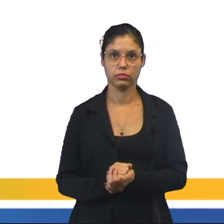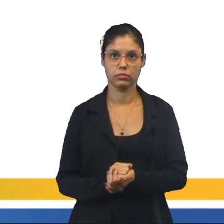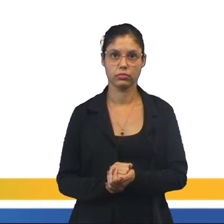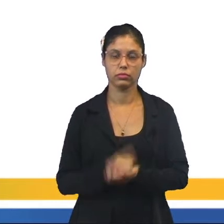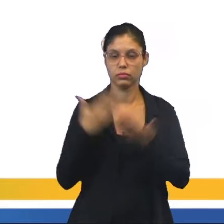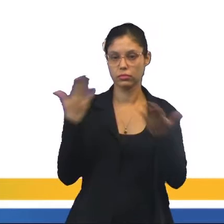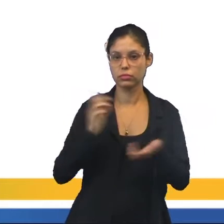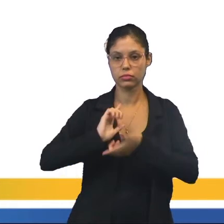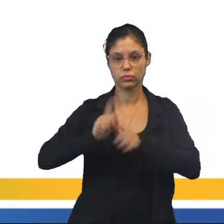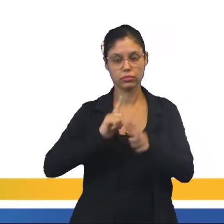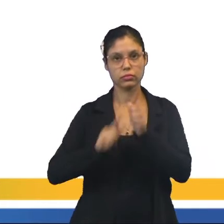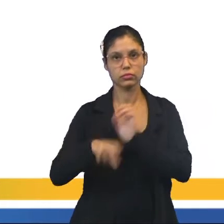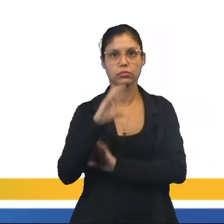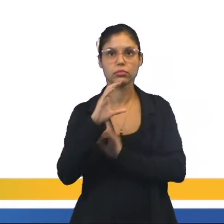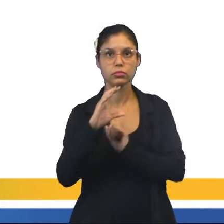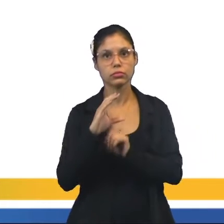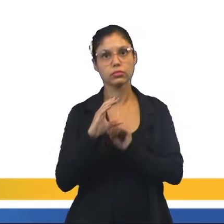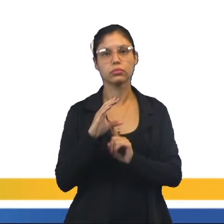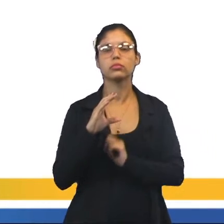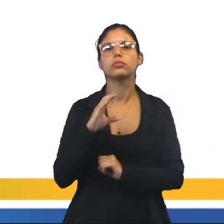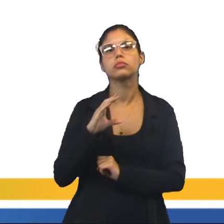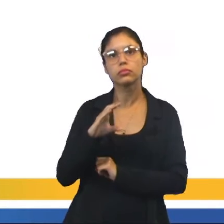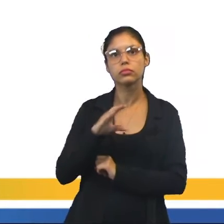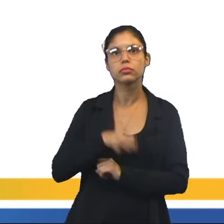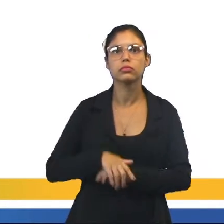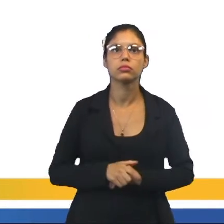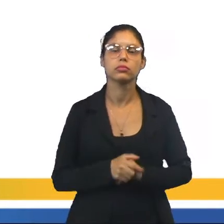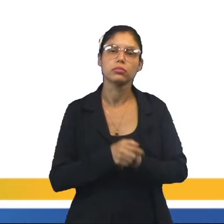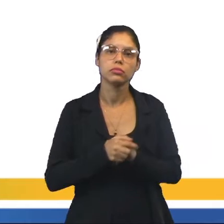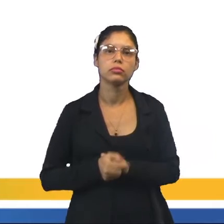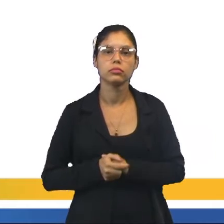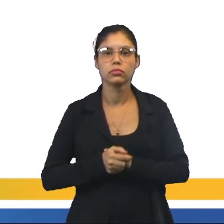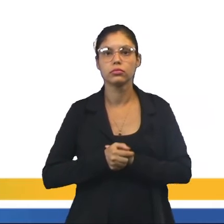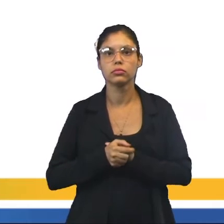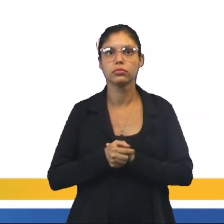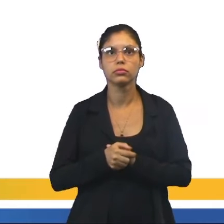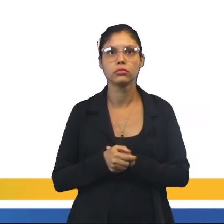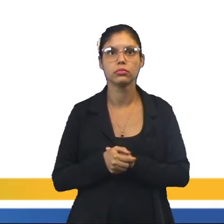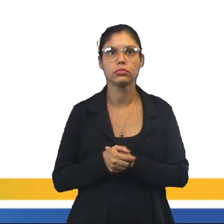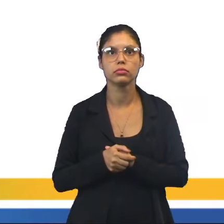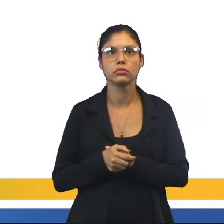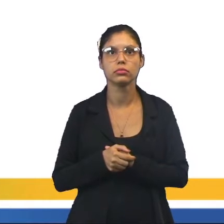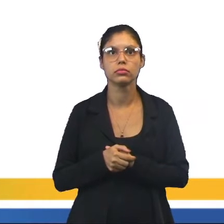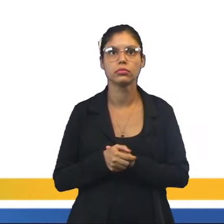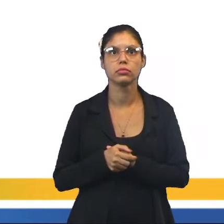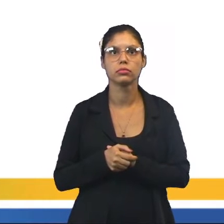tá? Então, a alternativa correta aí é a letra C.